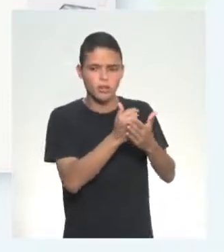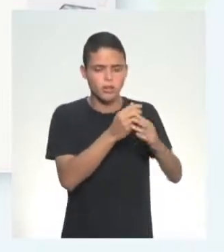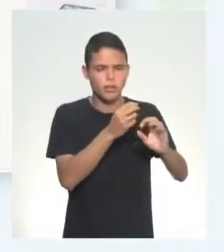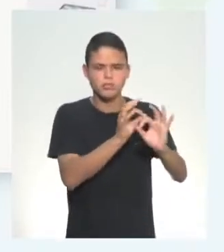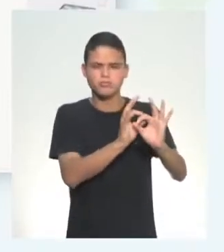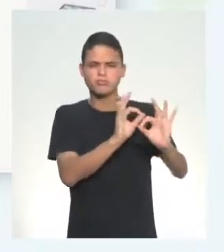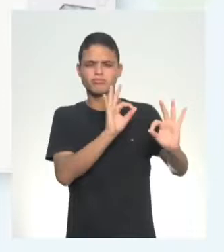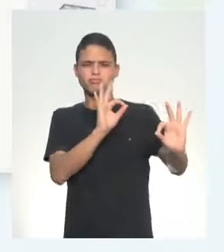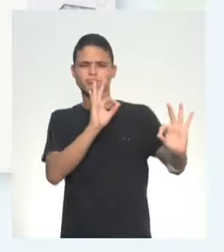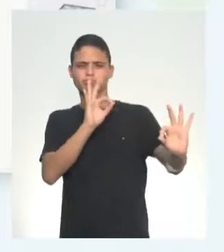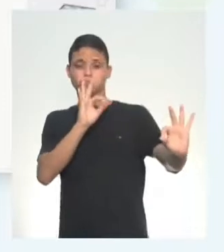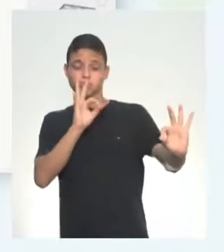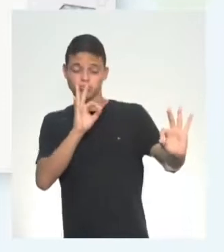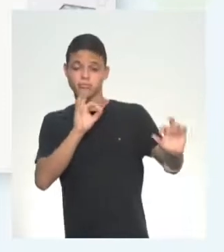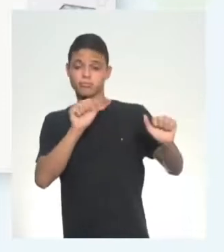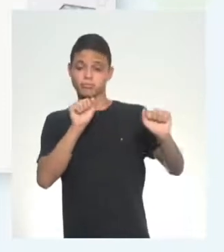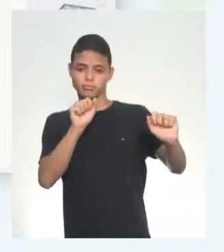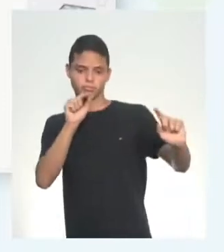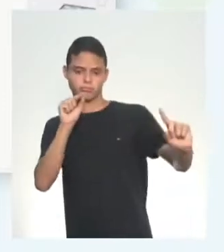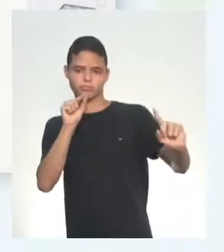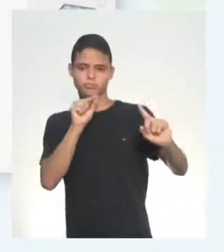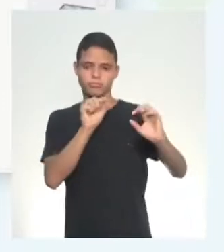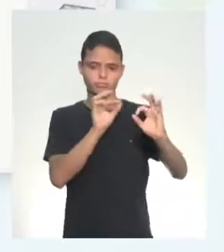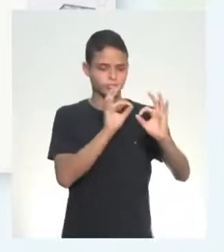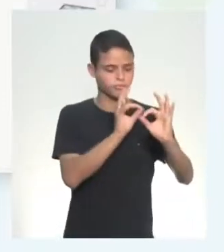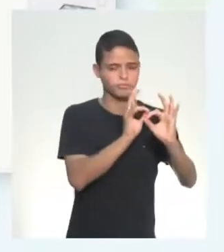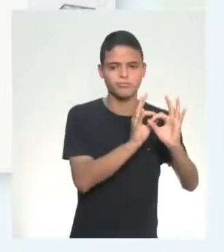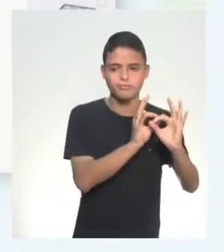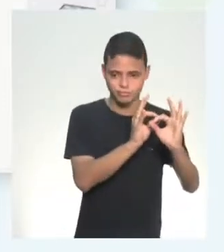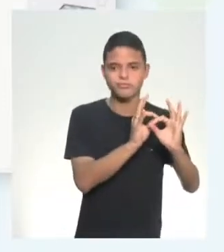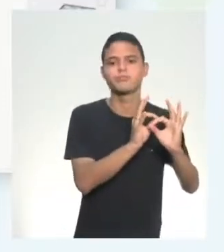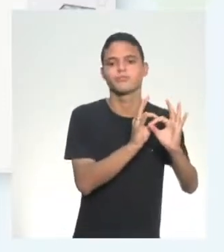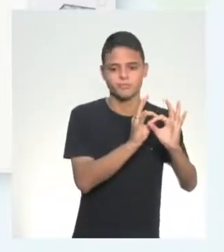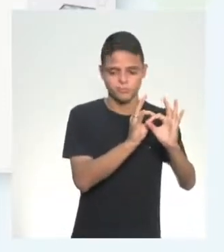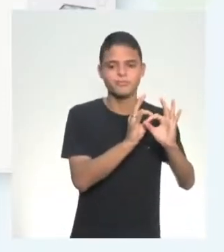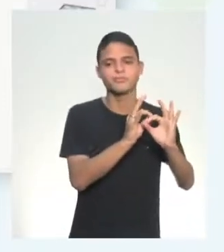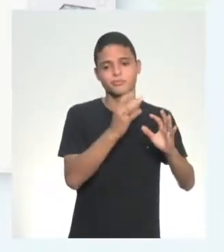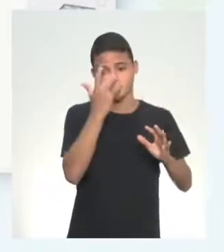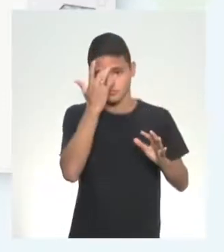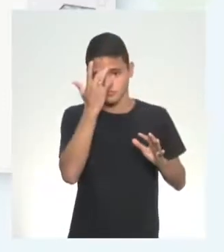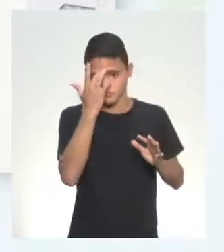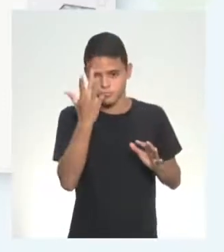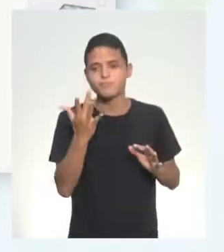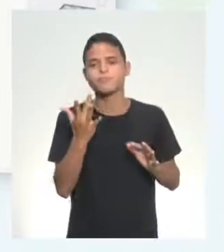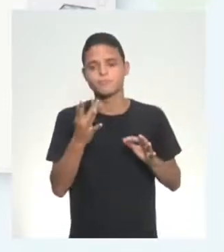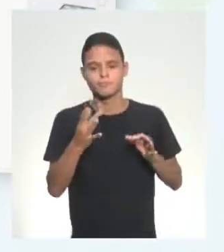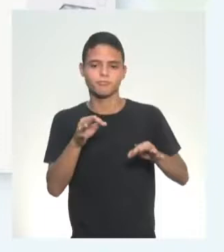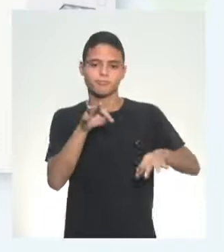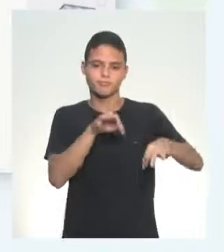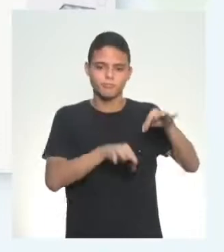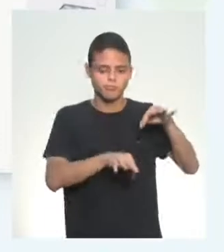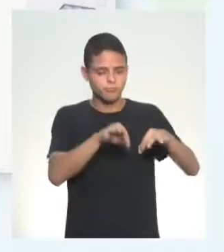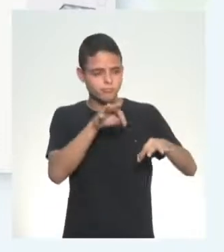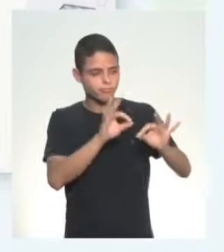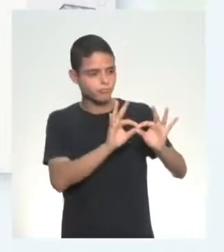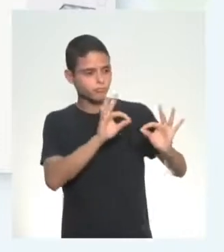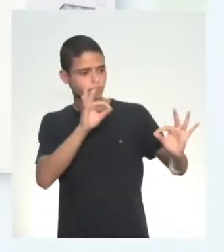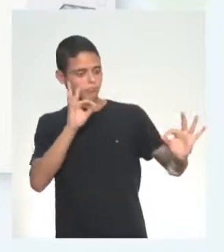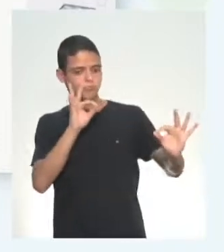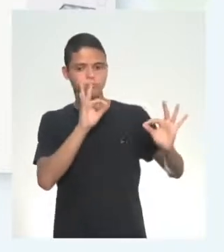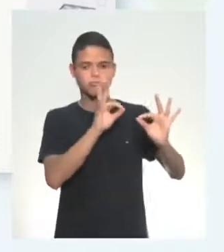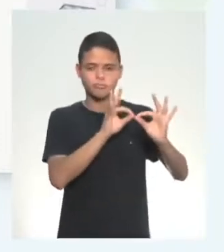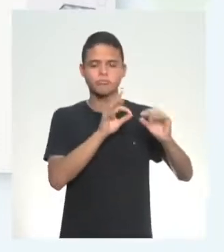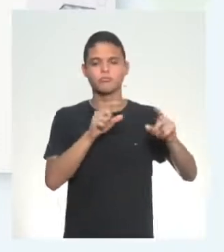você pode clicar sobre esse botão e vai ficar tudo à vista, vai se ajustar de modo que você consiga visualizar todo o